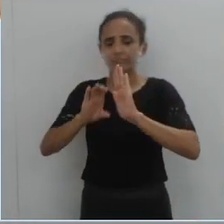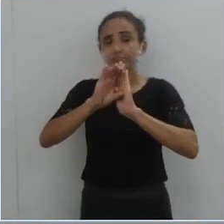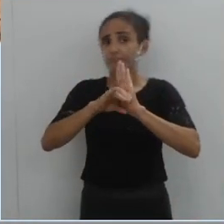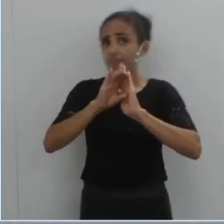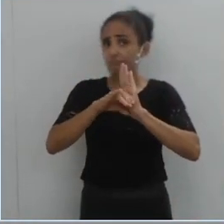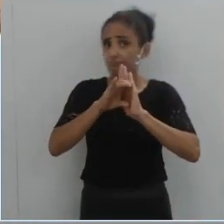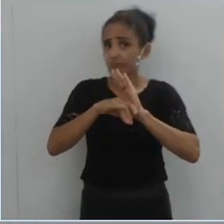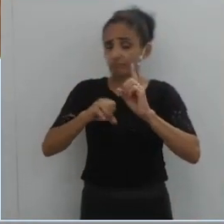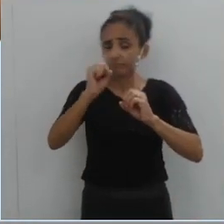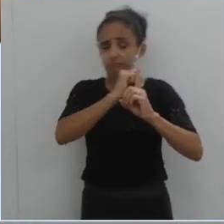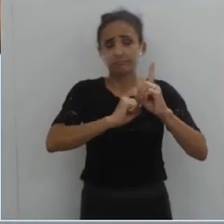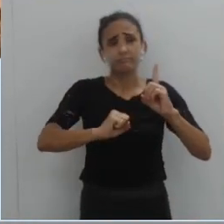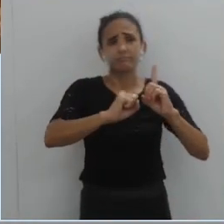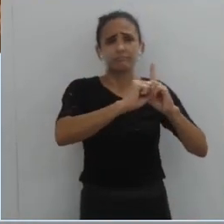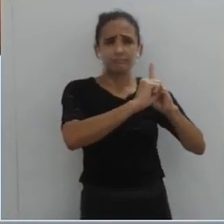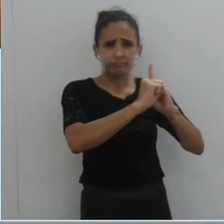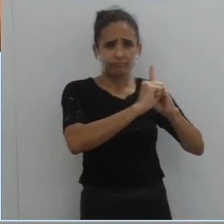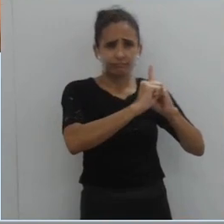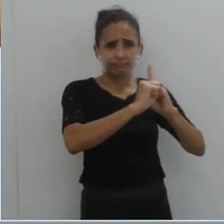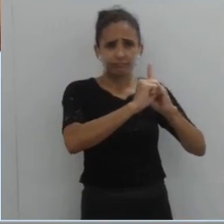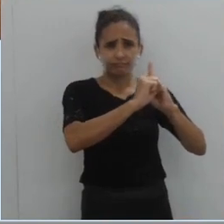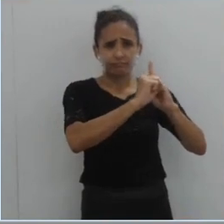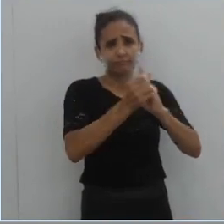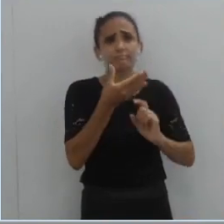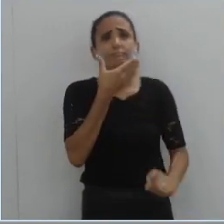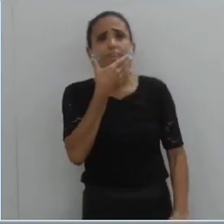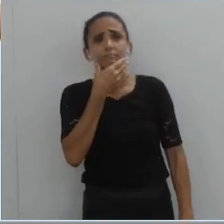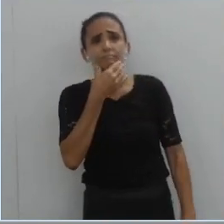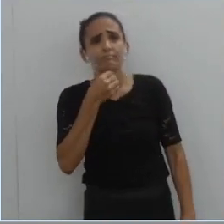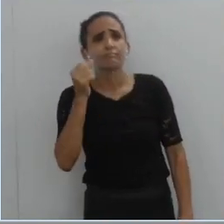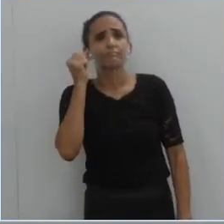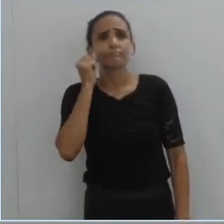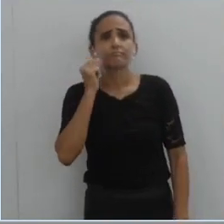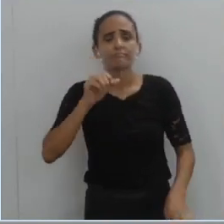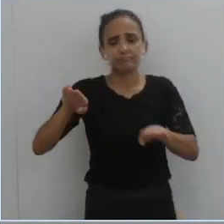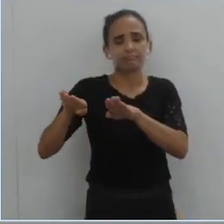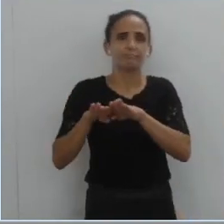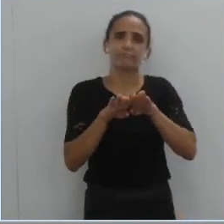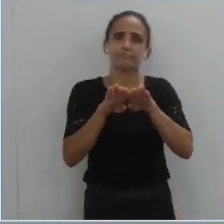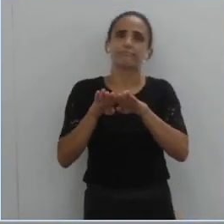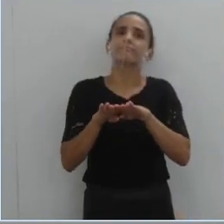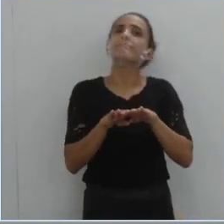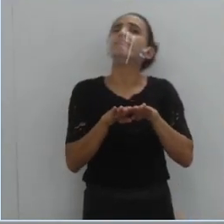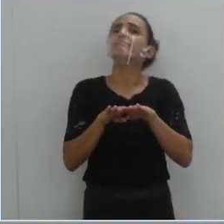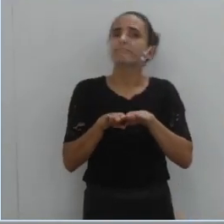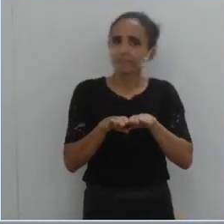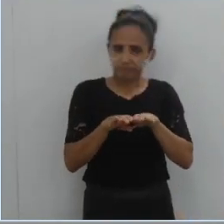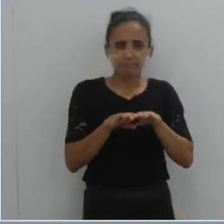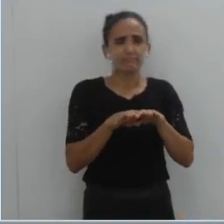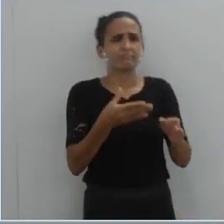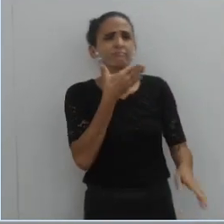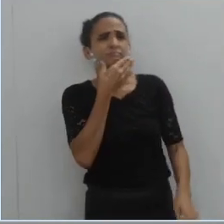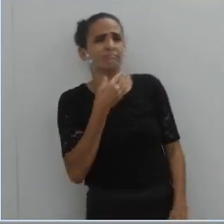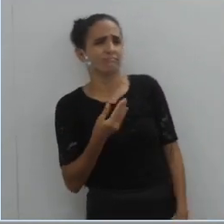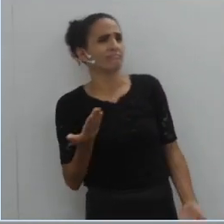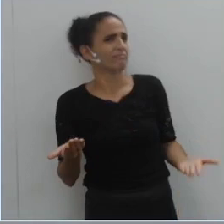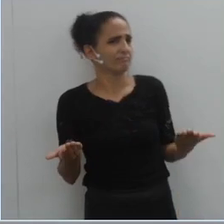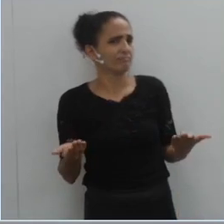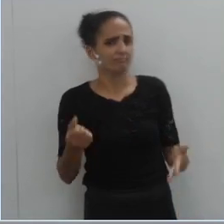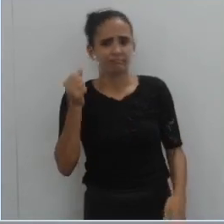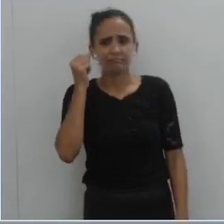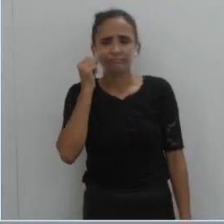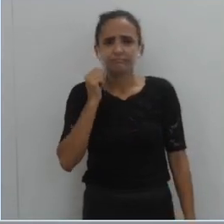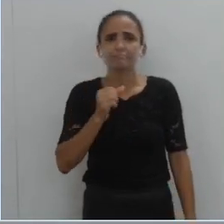sociedade patriarcal, ela está caindo. Tem que cair, não é? Porque todos